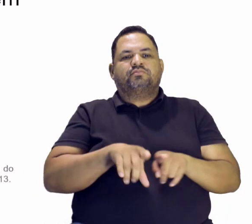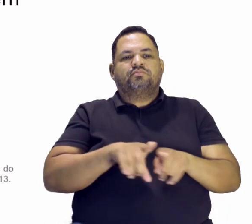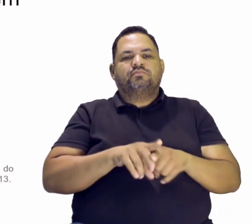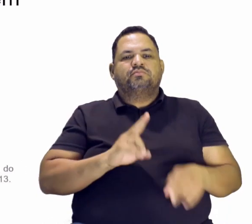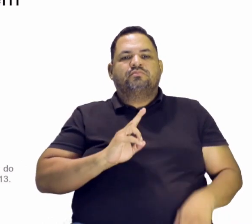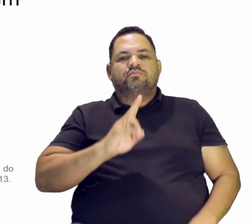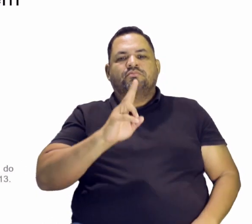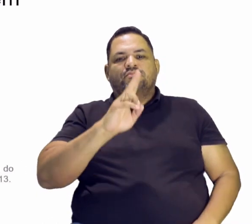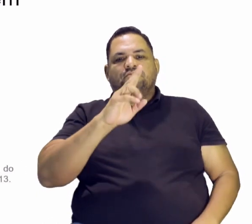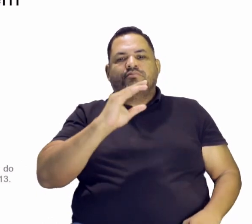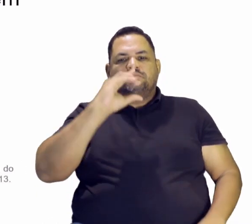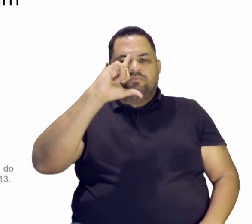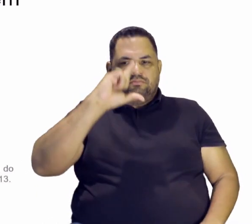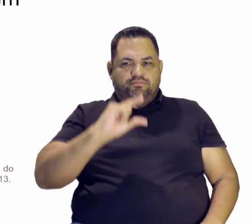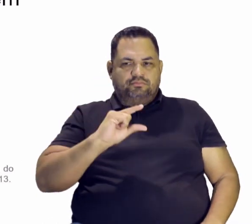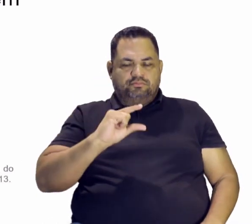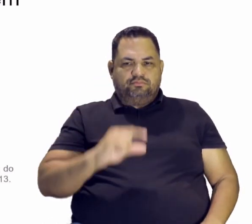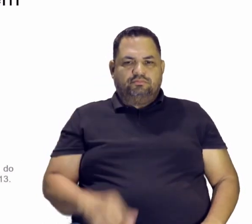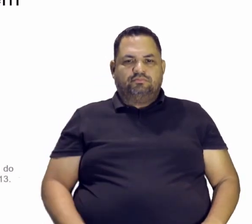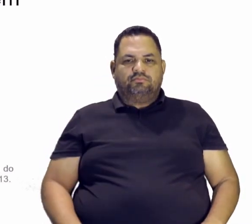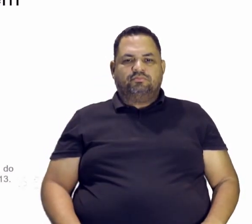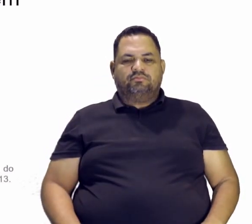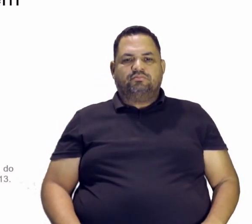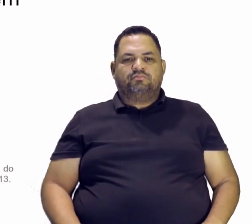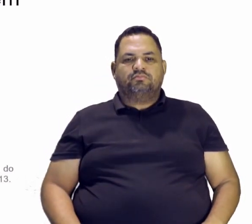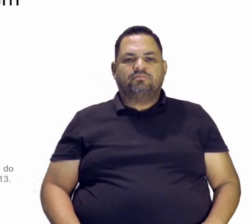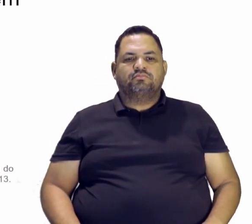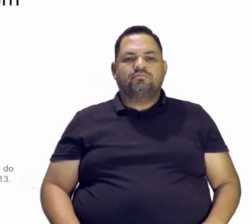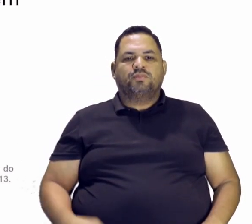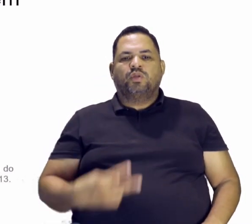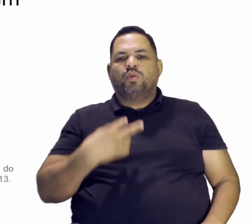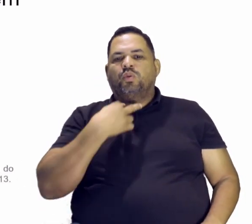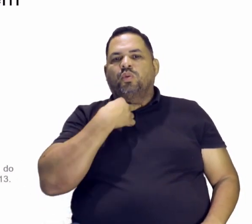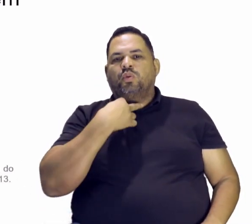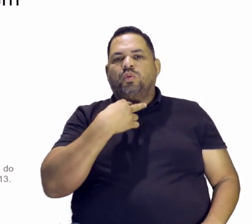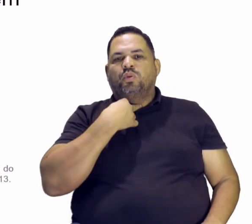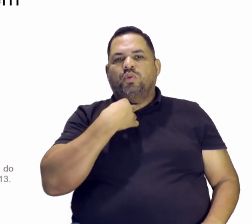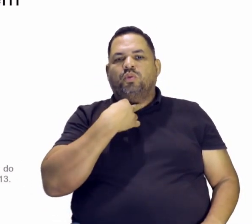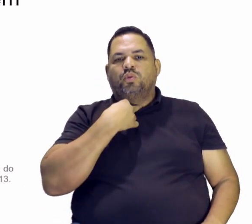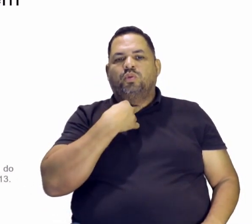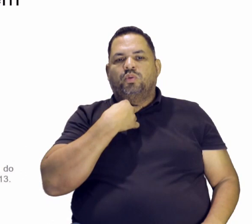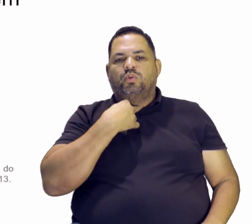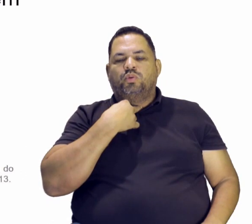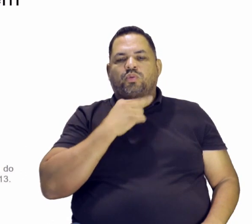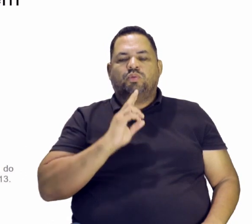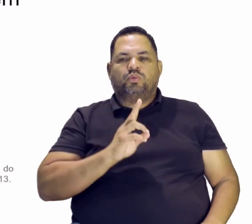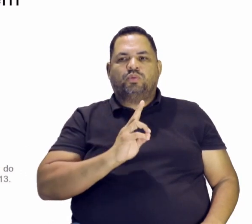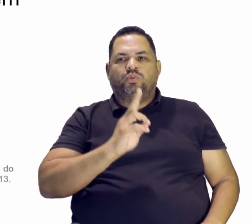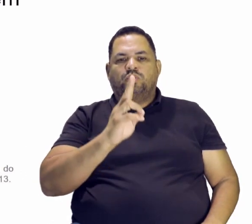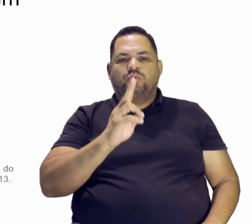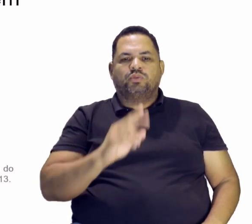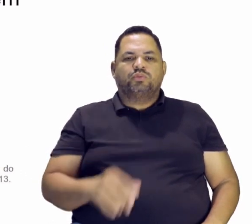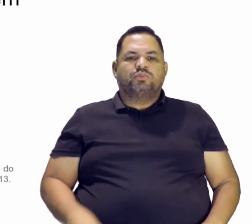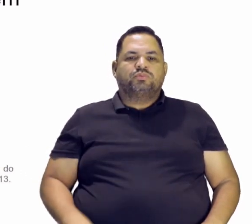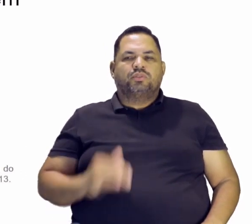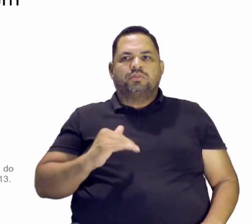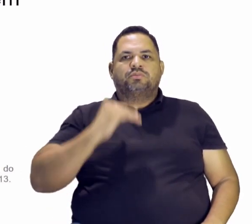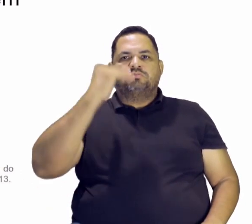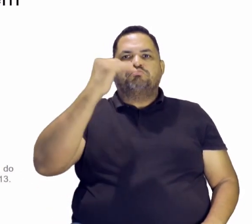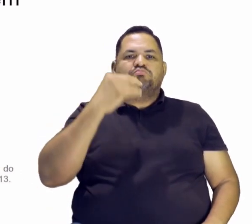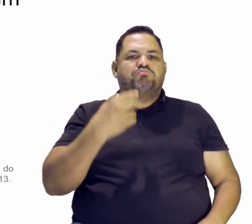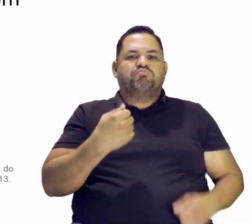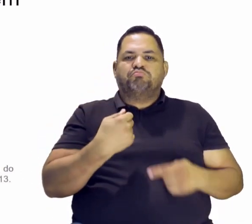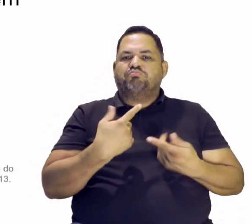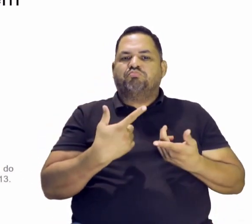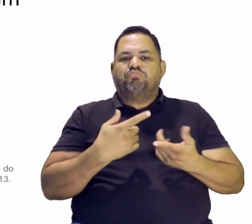de resistência de baixa intensidade. Então eu não posso manter uma intensidade elevada porque eu não vou